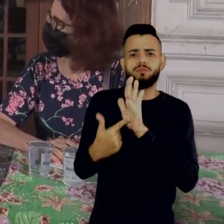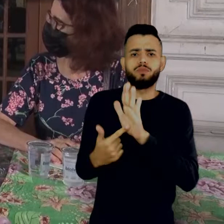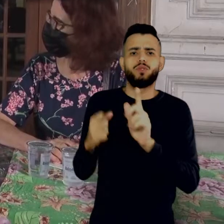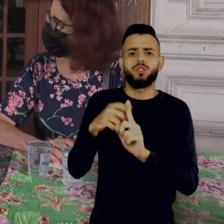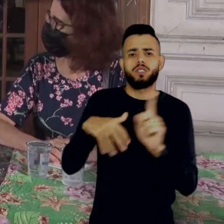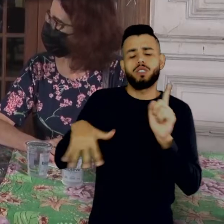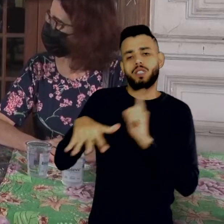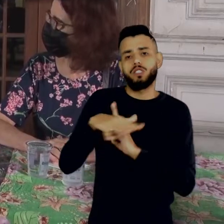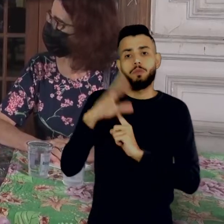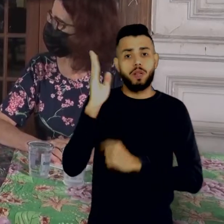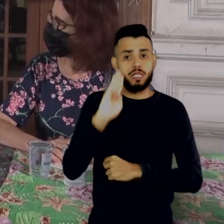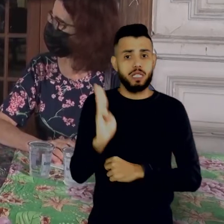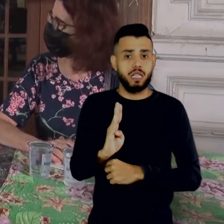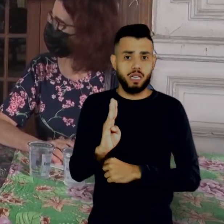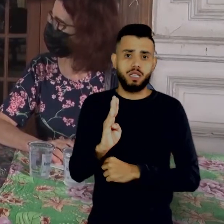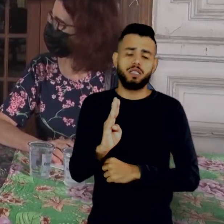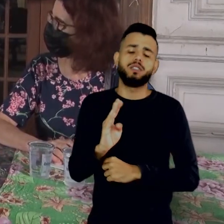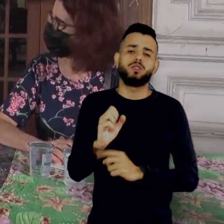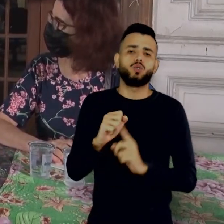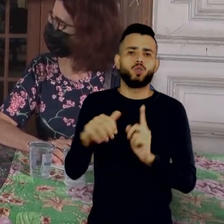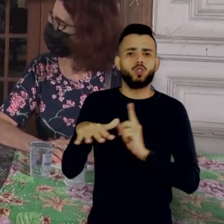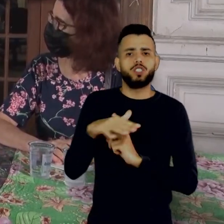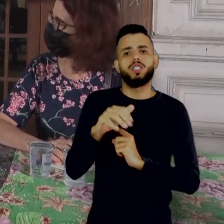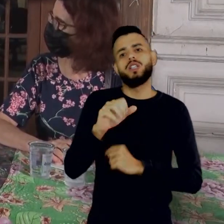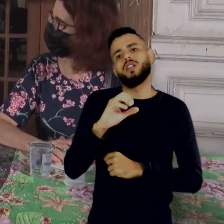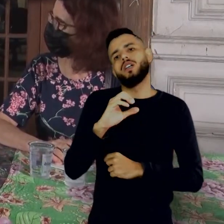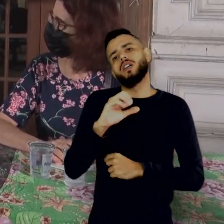de Sociologia, SBS, e era